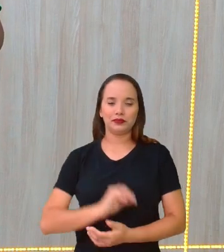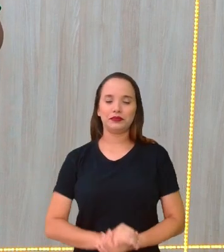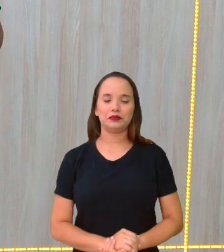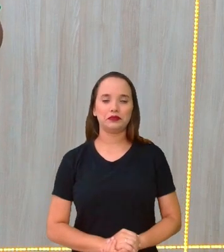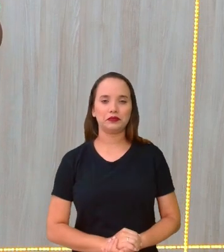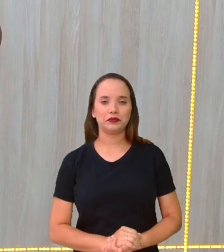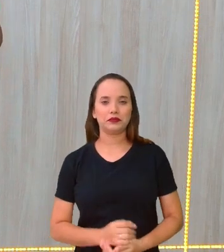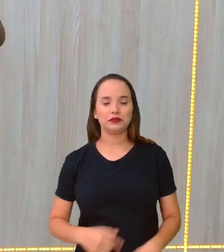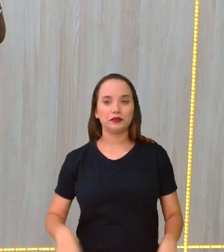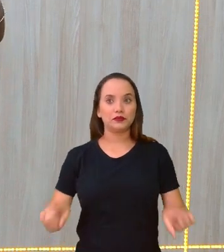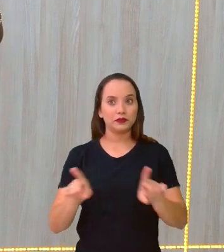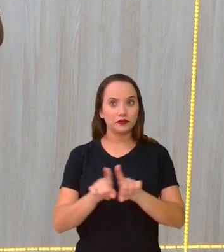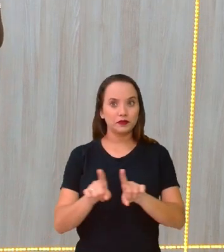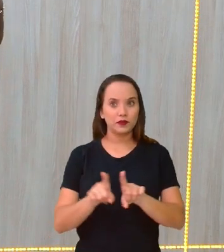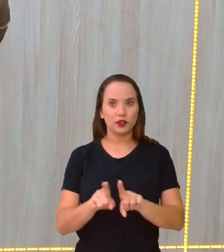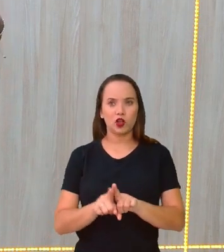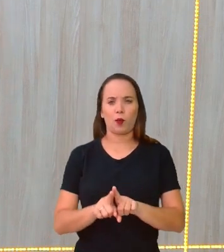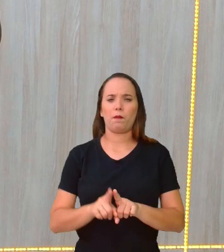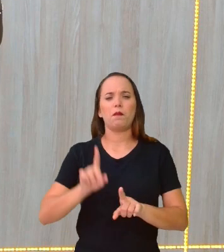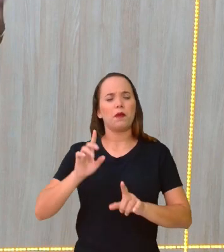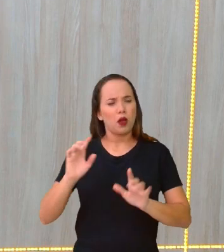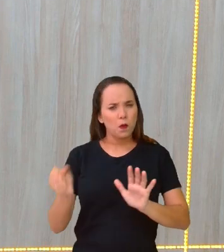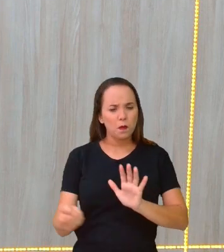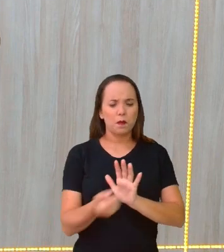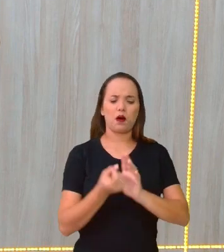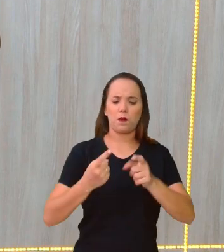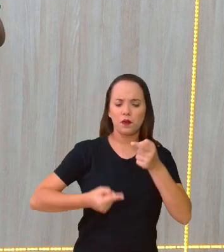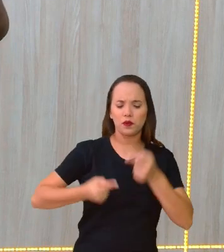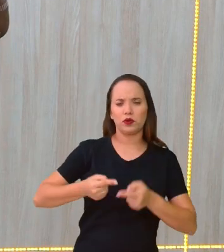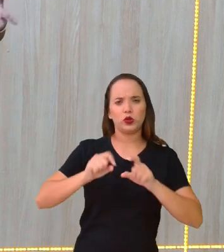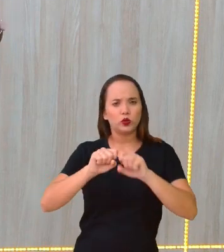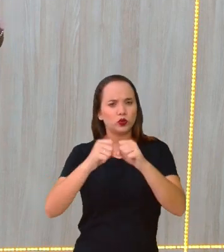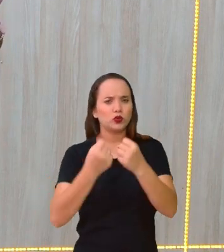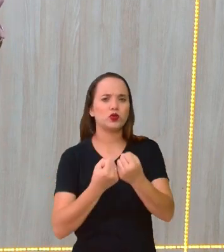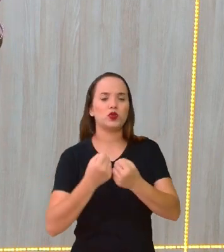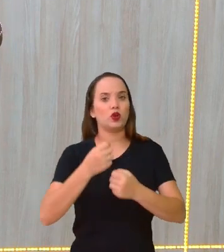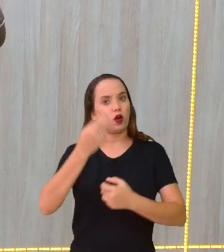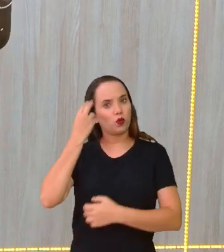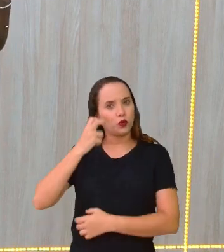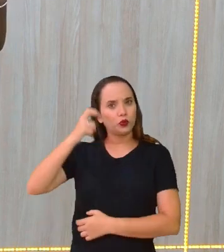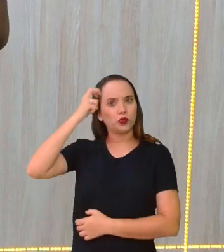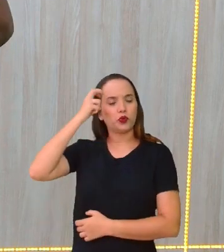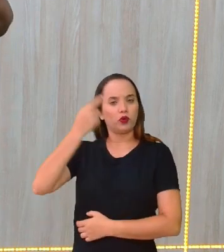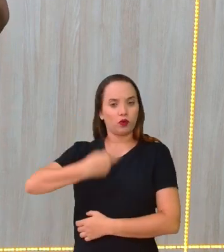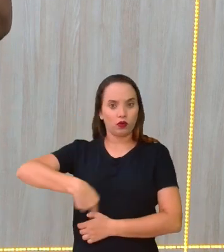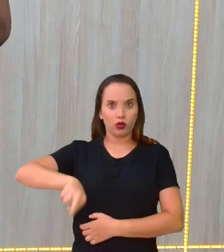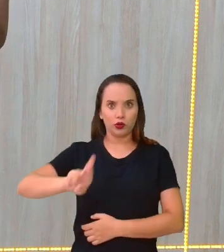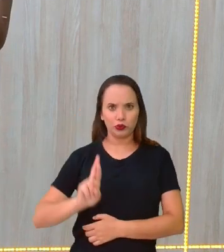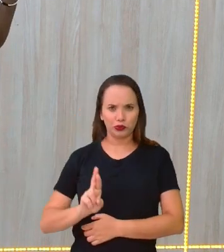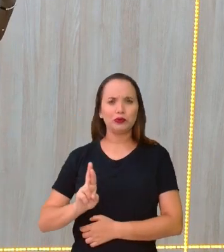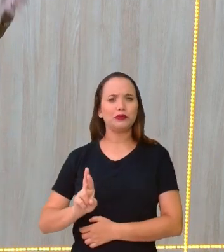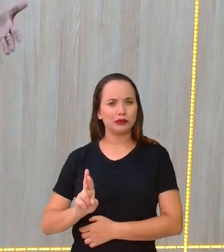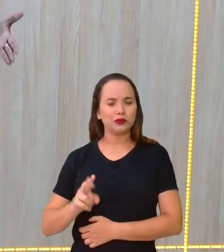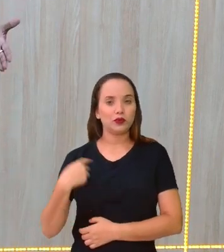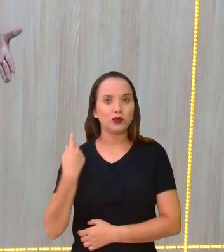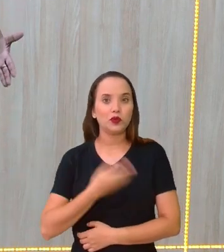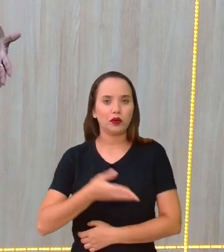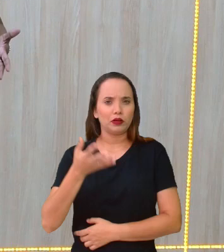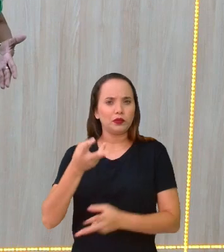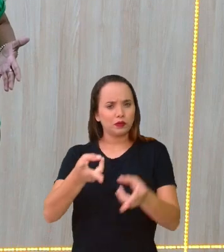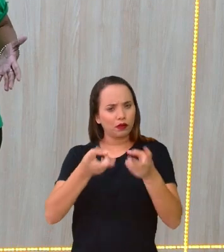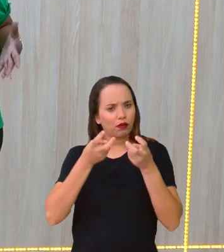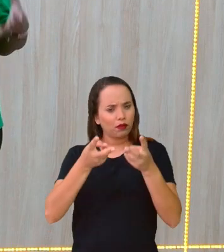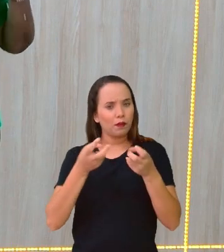E também político, social, cultural, religioso. A gente identifica ainda hoje em